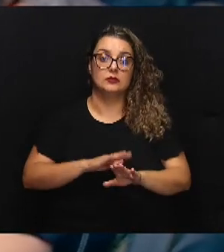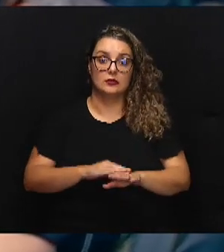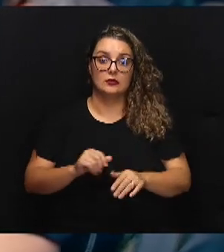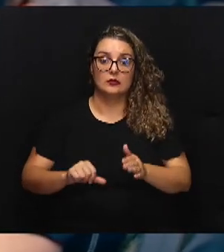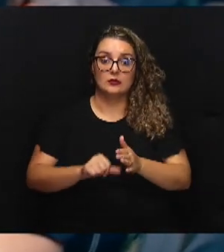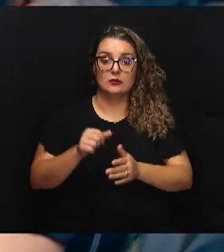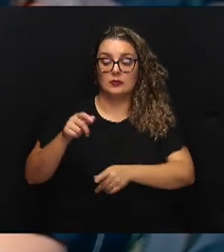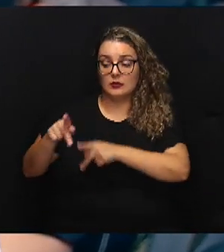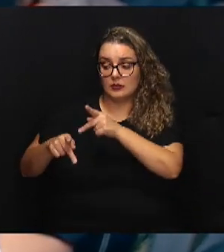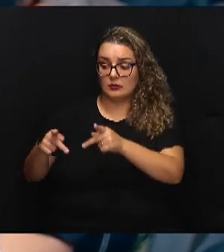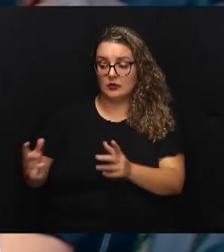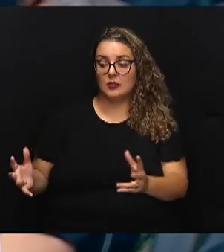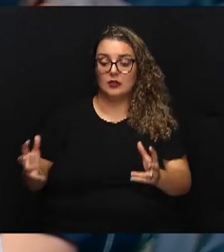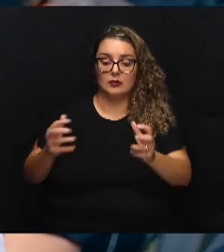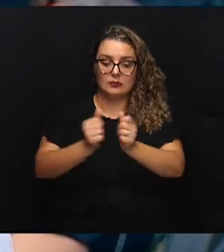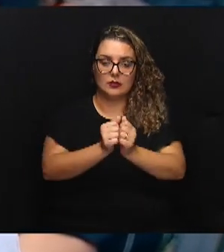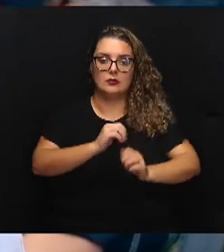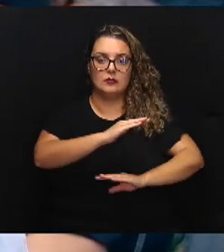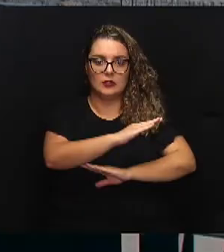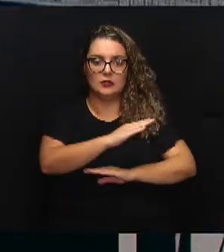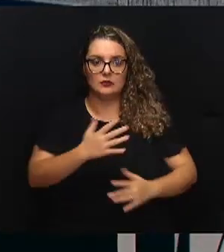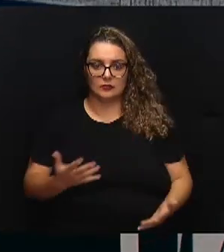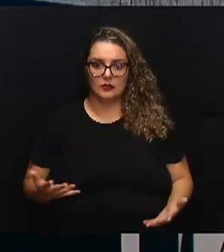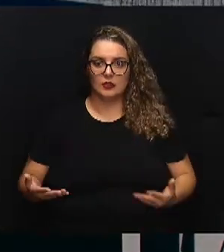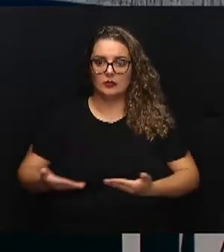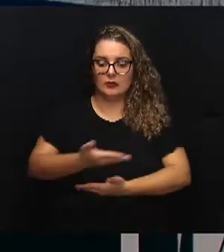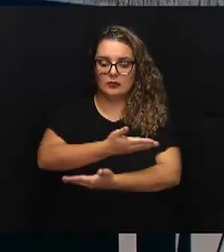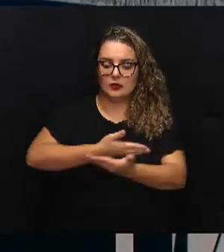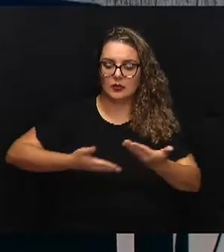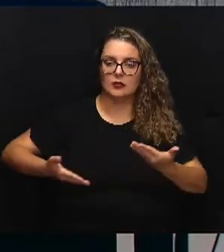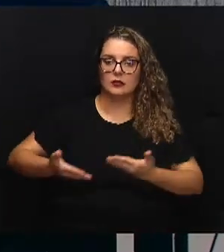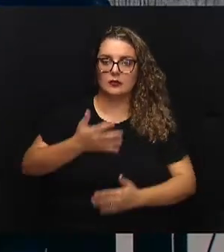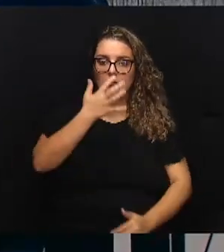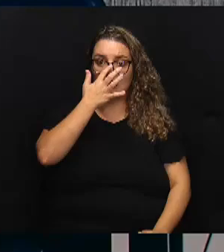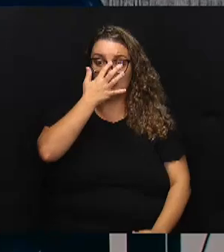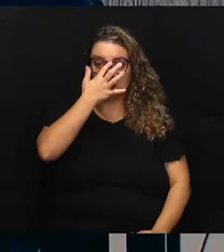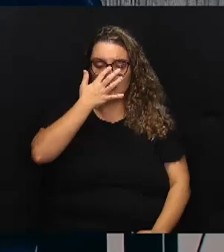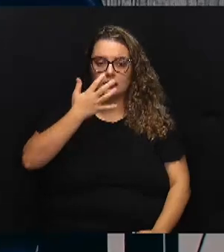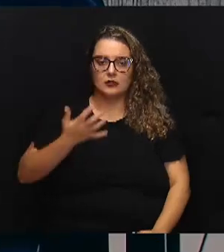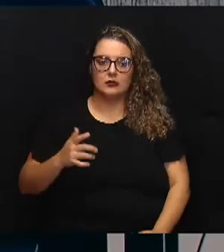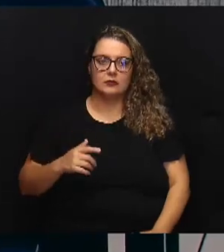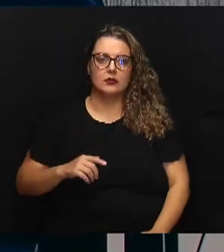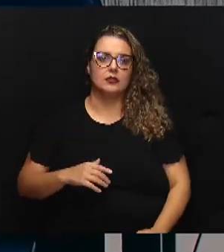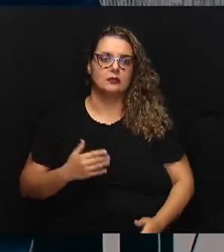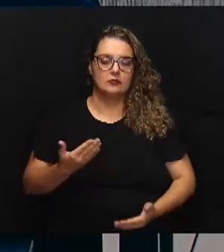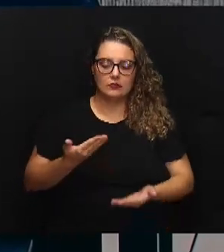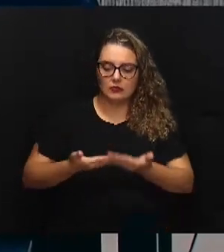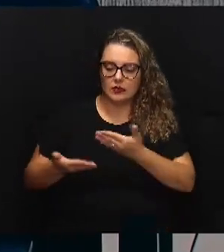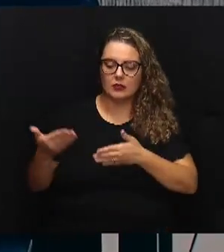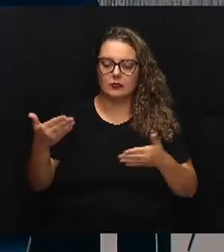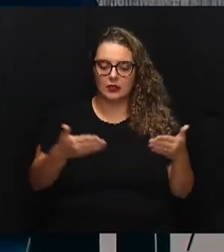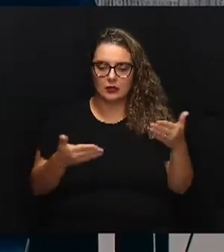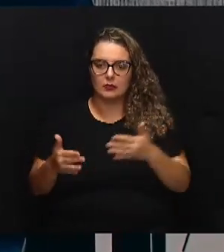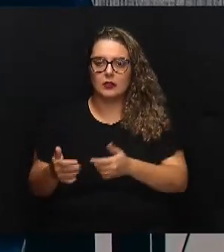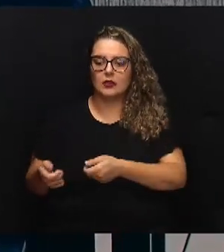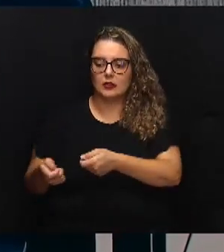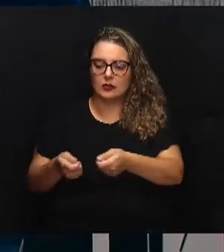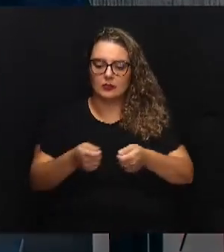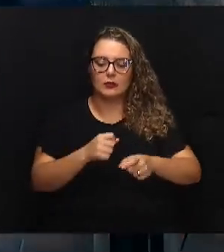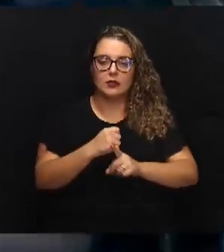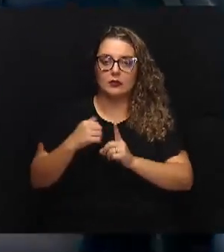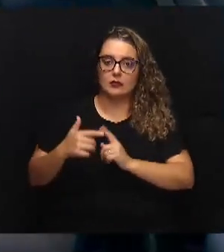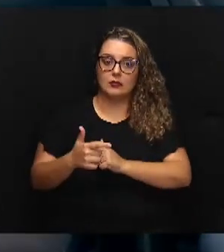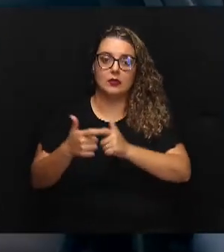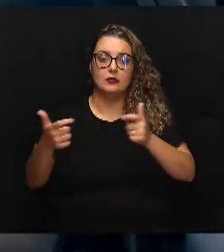aproximar a população aqui da Câmara de Vereadores do Parlamento Municipal, né? Para gerar essa participação, né, esse controle social maior